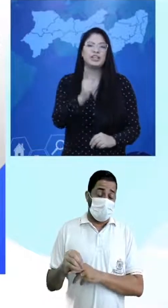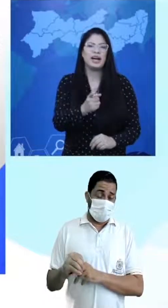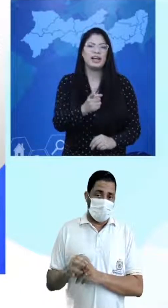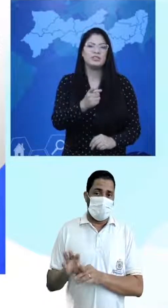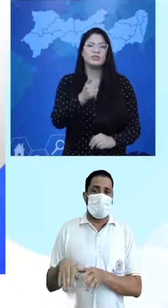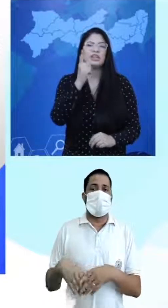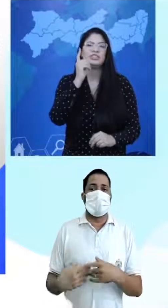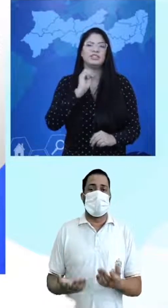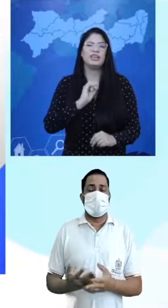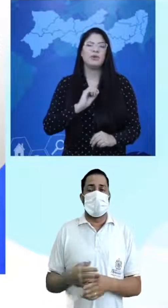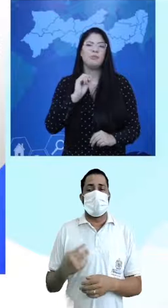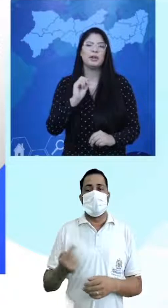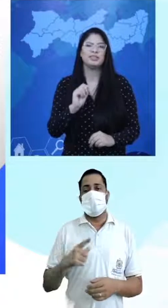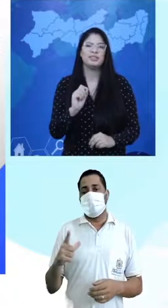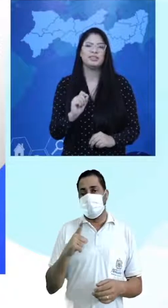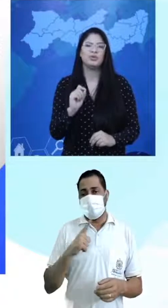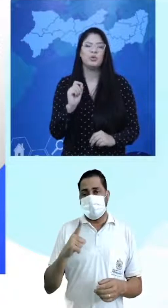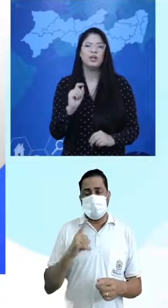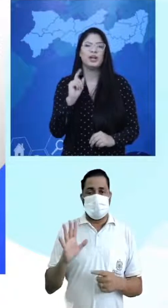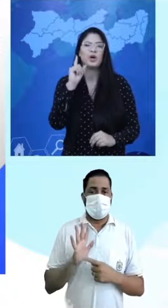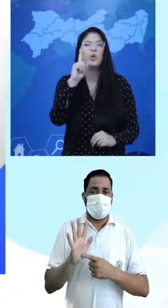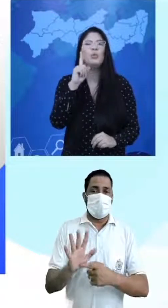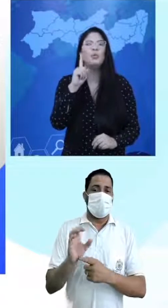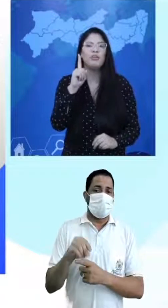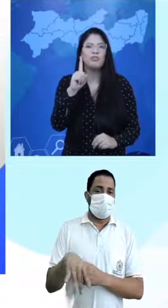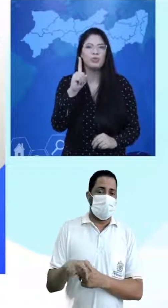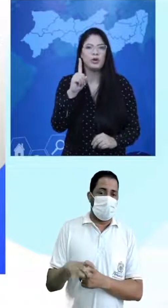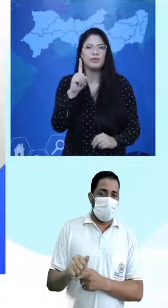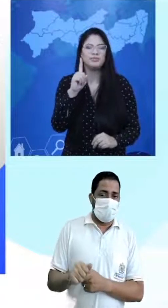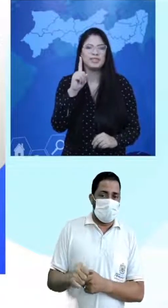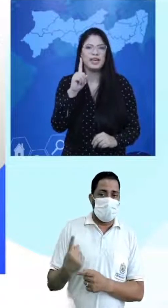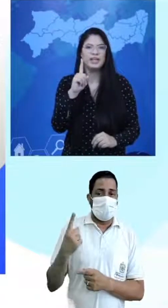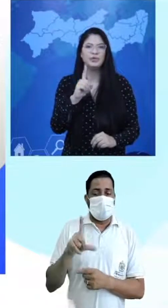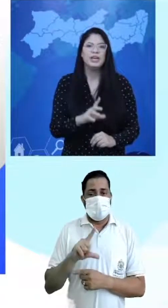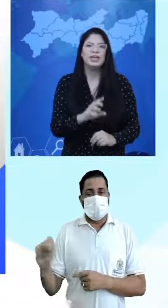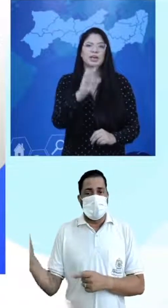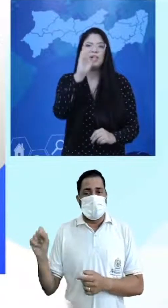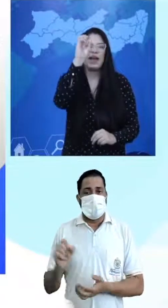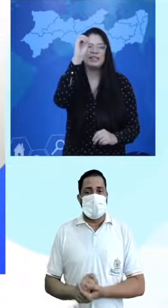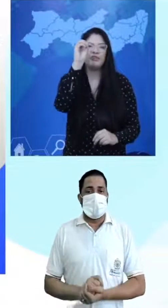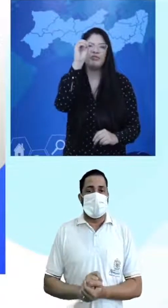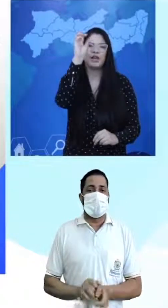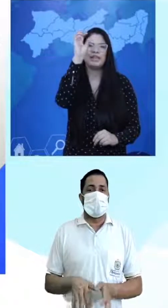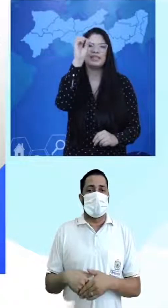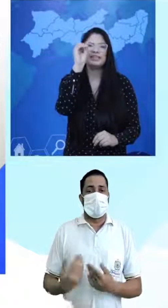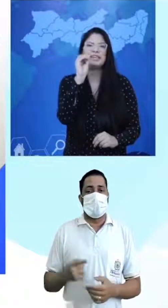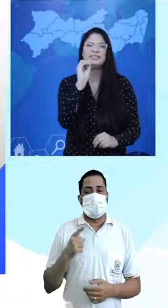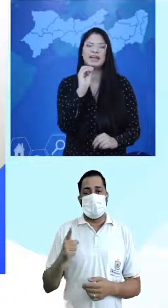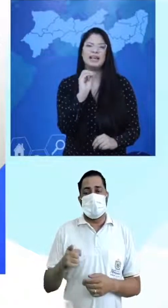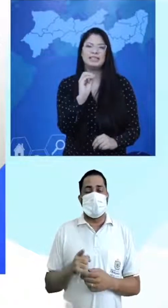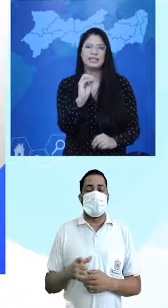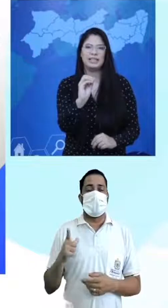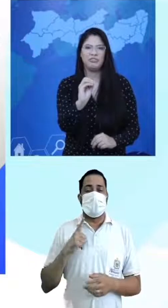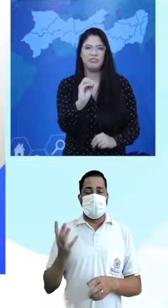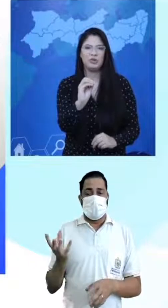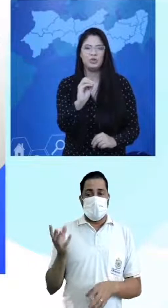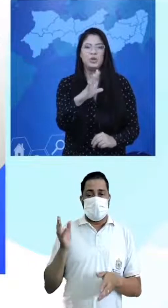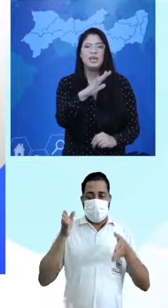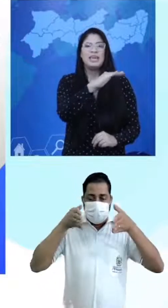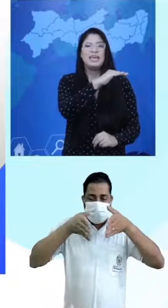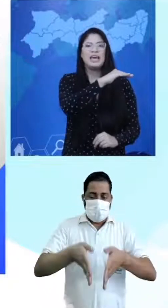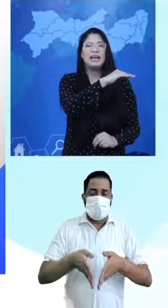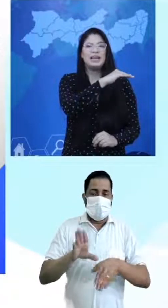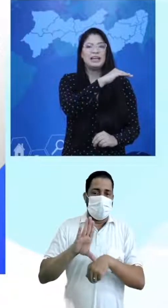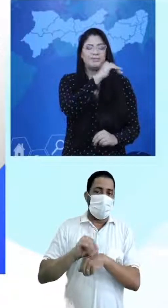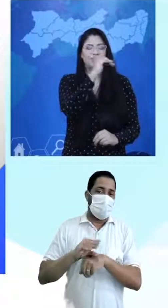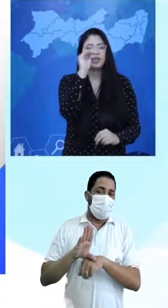neste caso, a gente tem uma projeção cônica com uma fuga, certo? Então, essa fuga está centralizada na foto